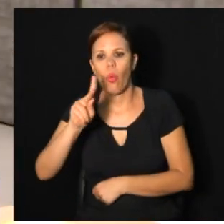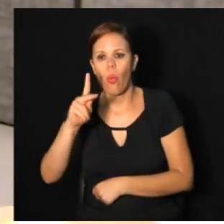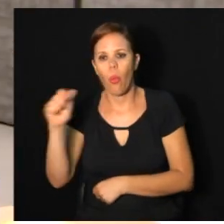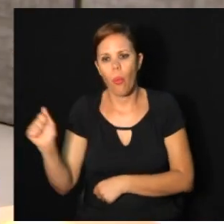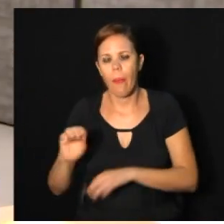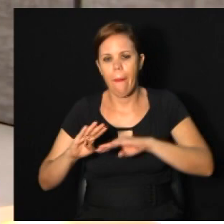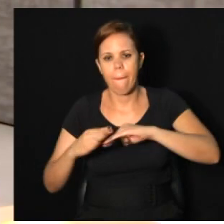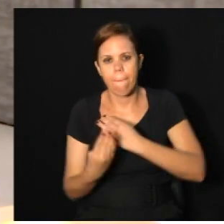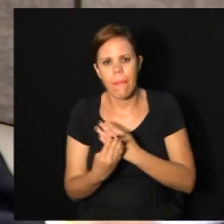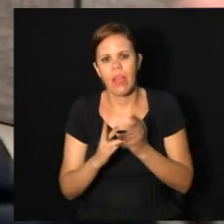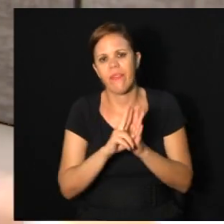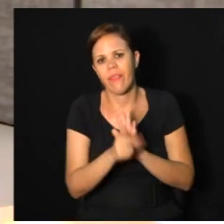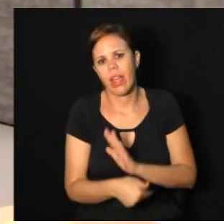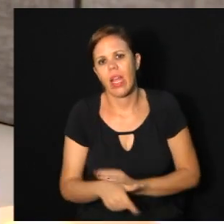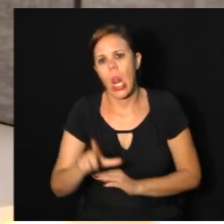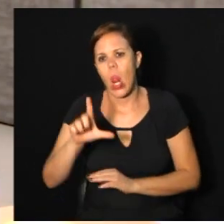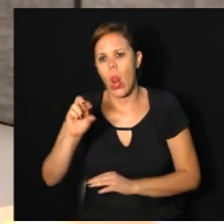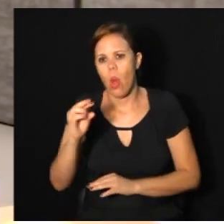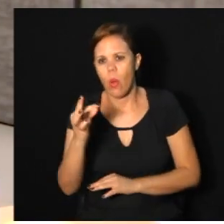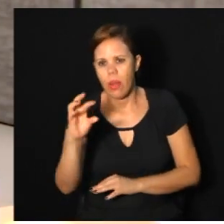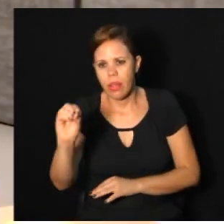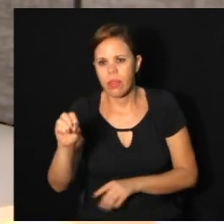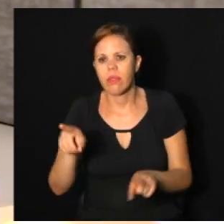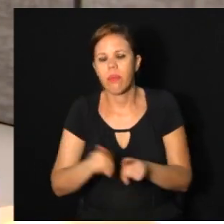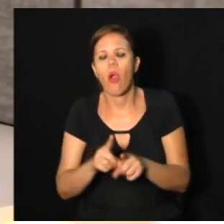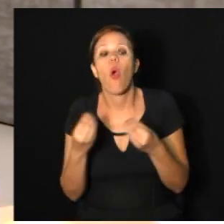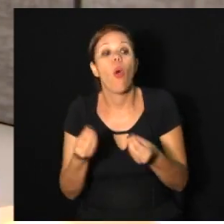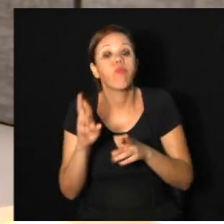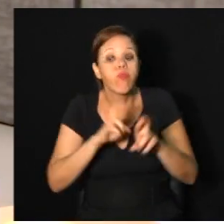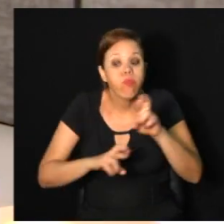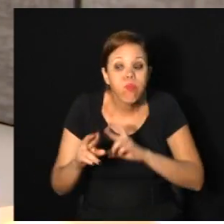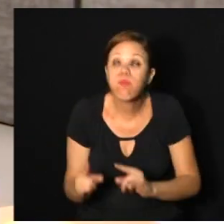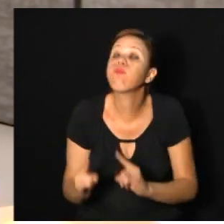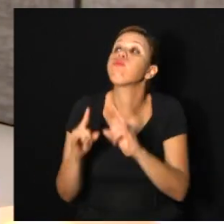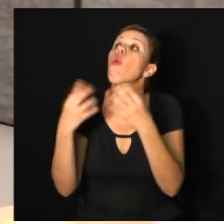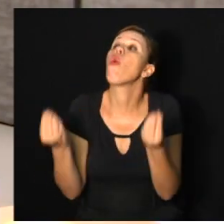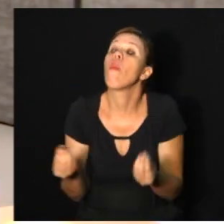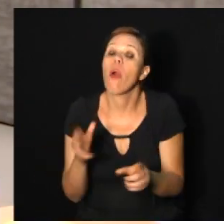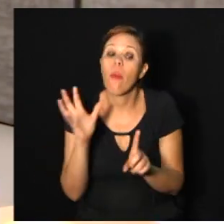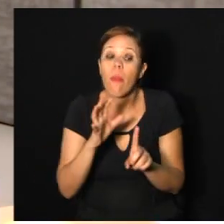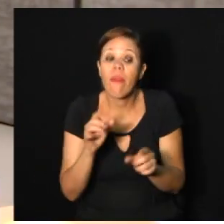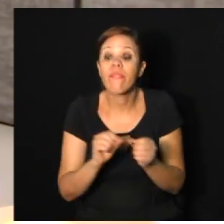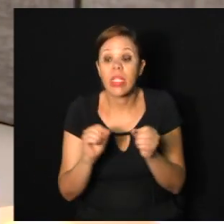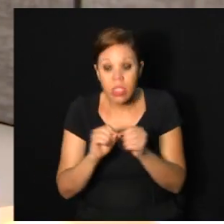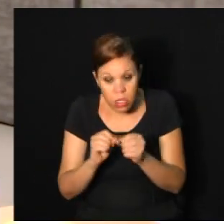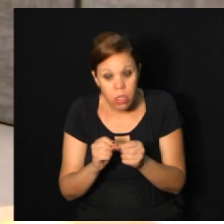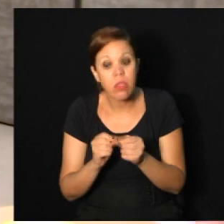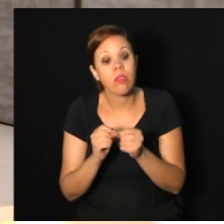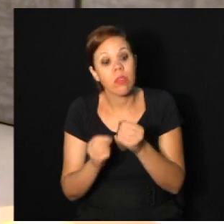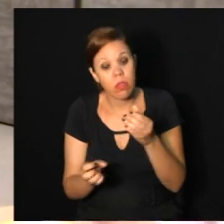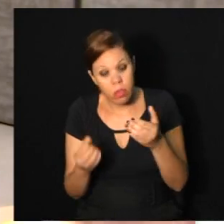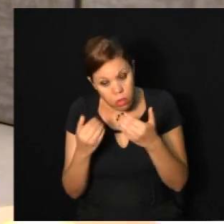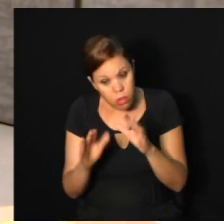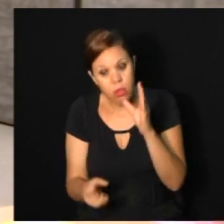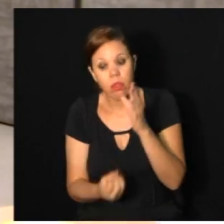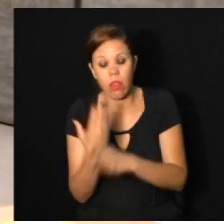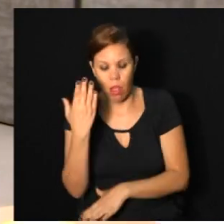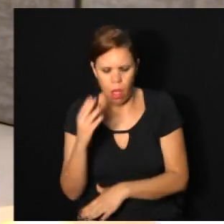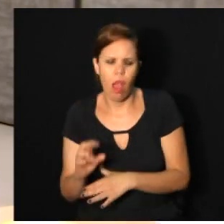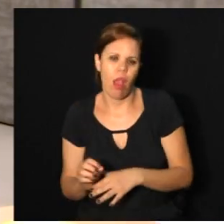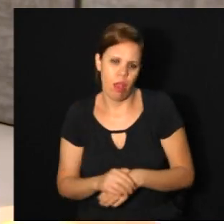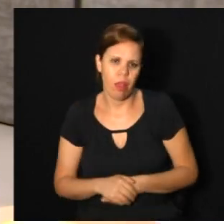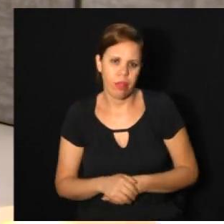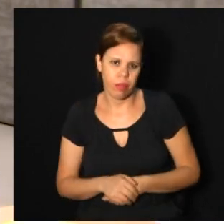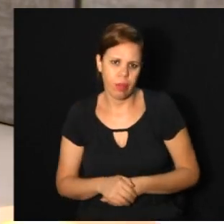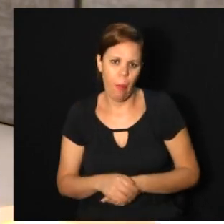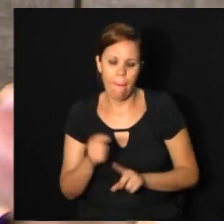acompanhar aquele edifício, ver como é que estava sendo mantido e pressionar para que aquele prédio fosse inaugurado, coisa que felizmente aconteceu